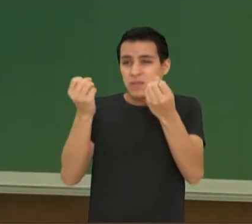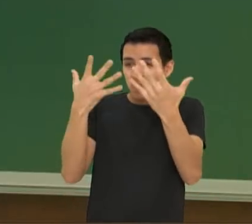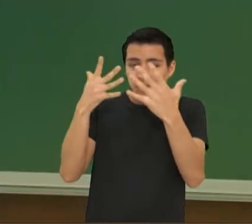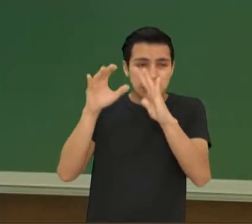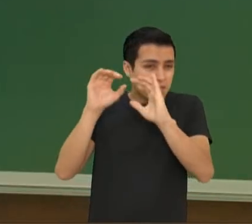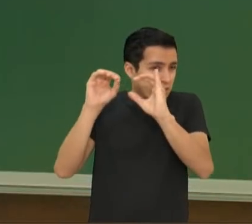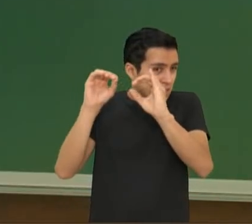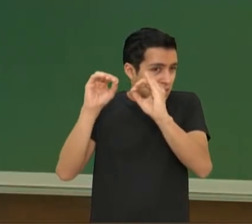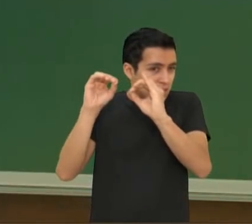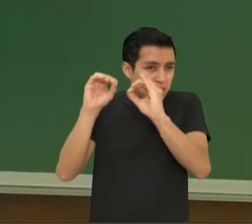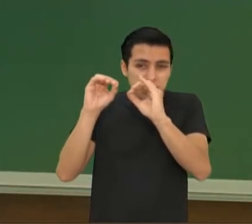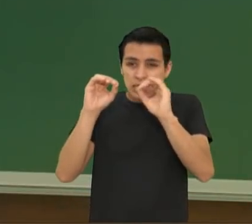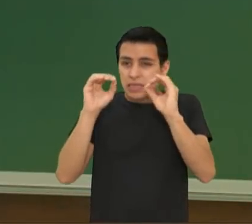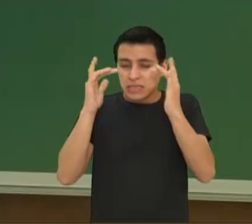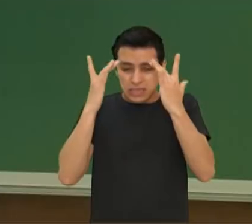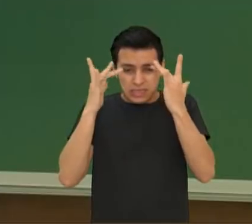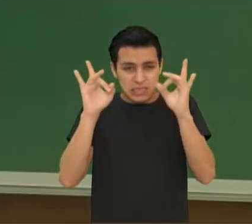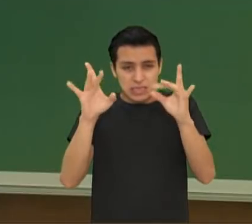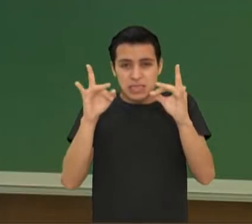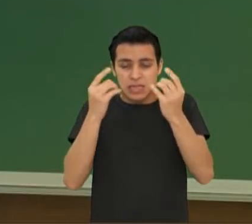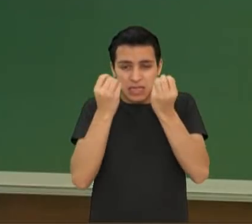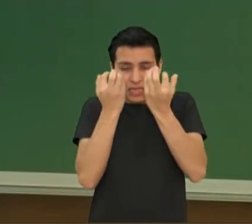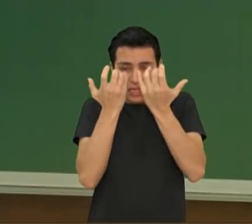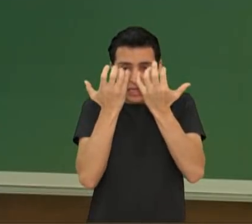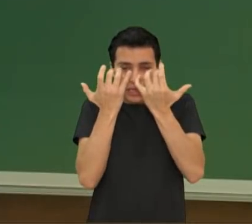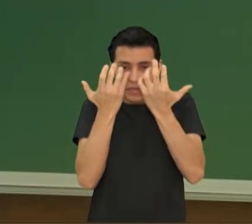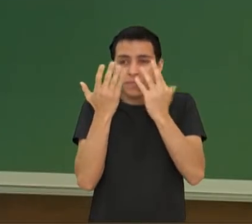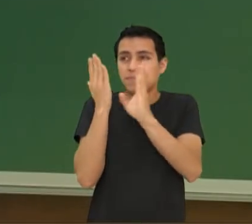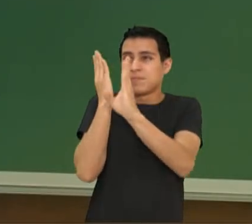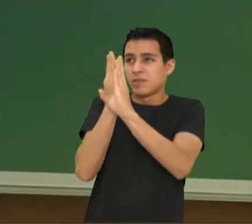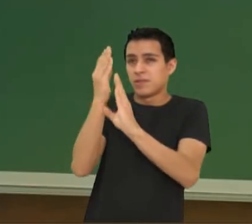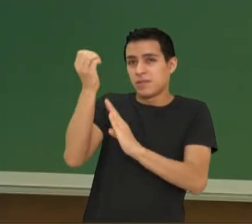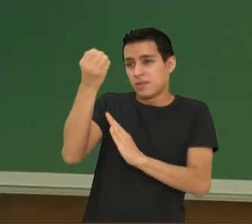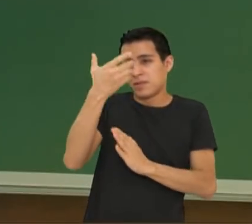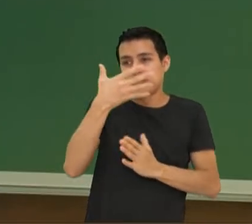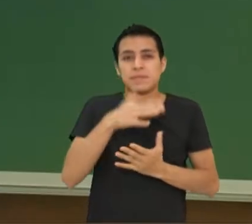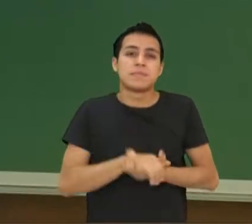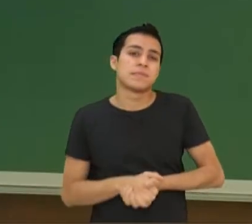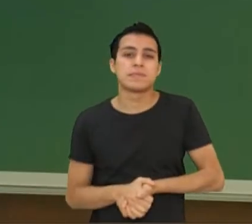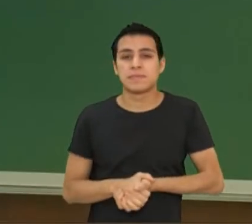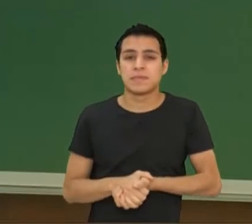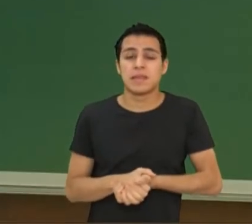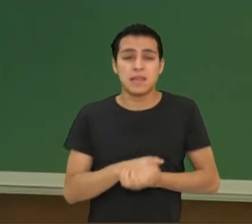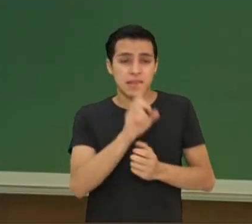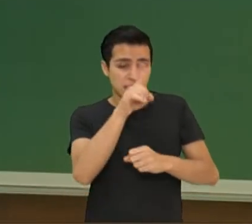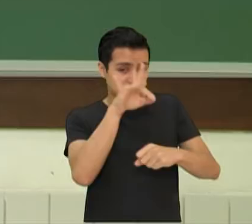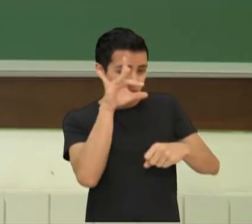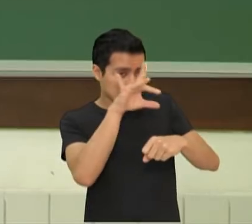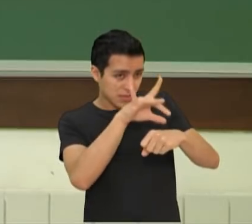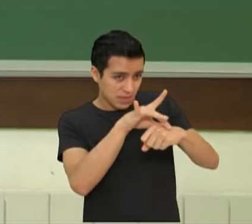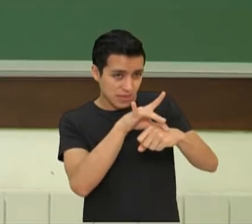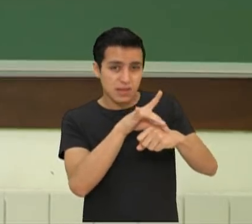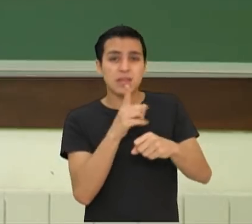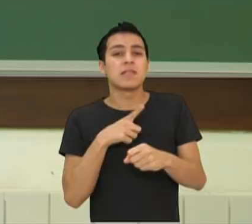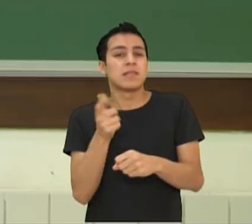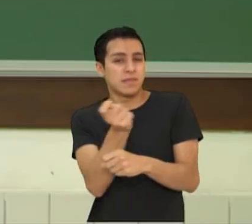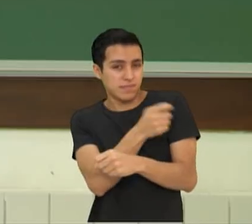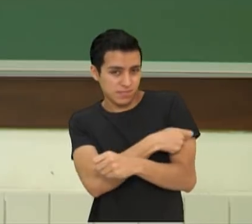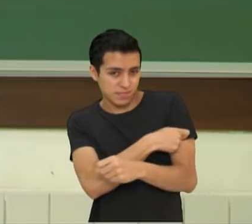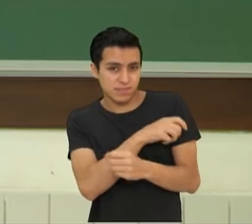Ela sente até ardência nos olhos por conta da luz. E é uma doença que tem